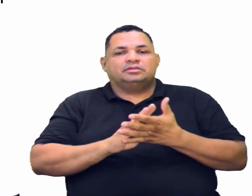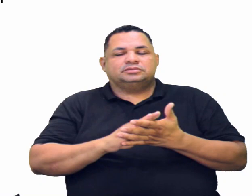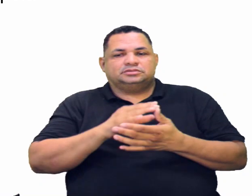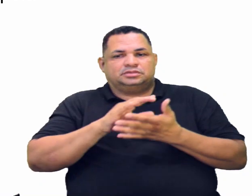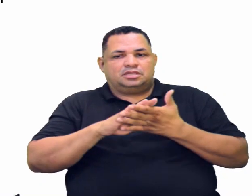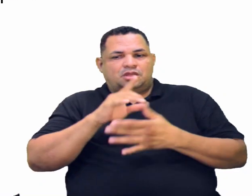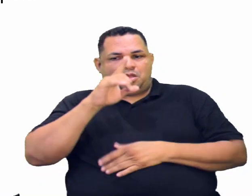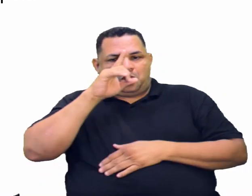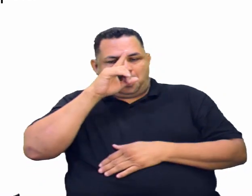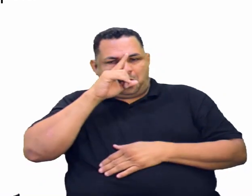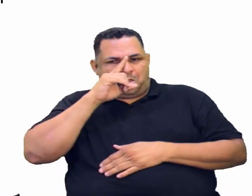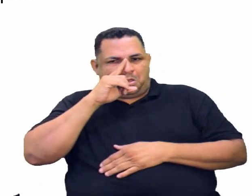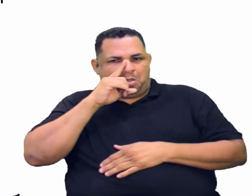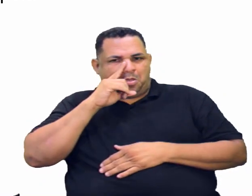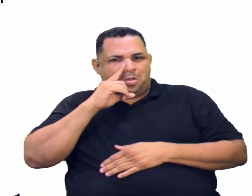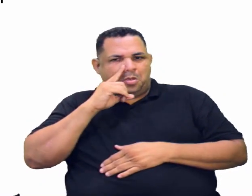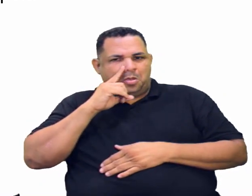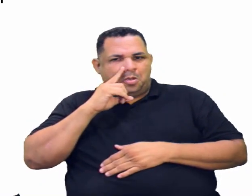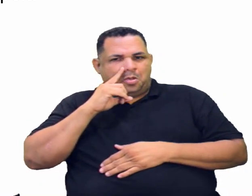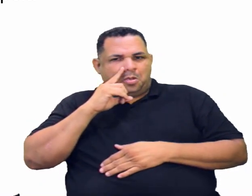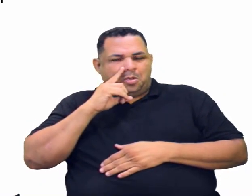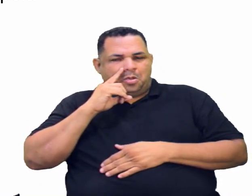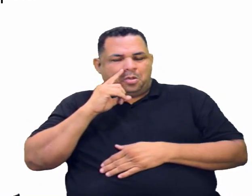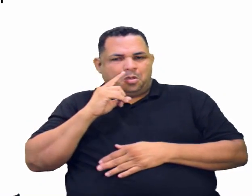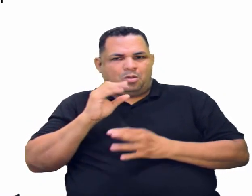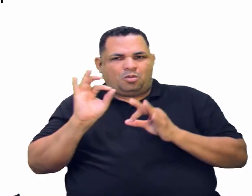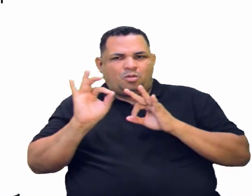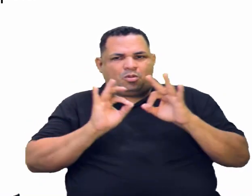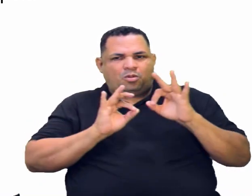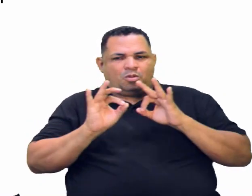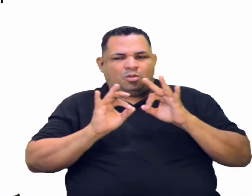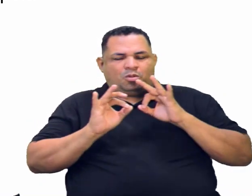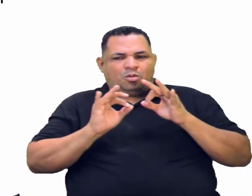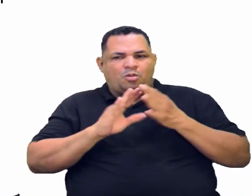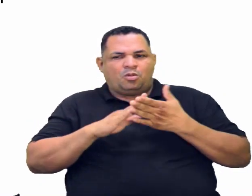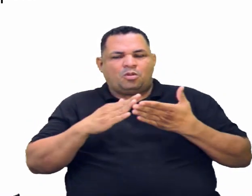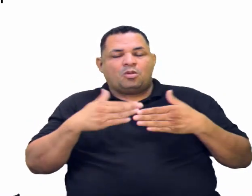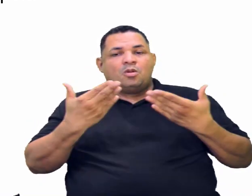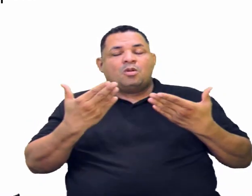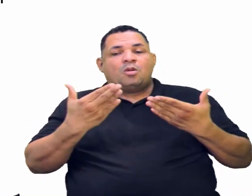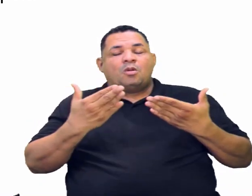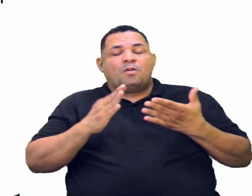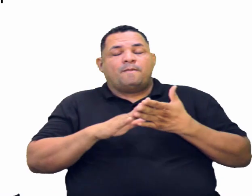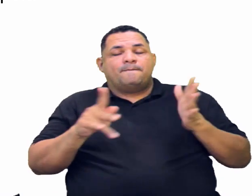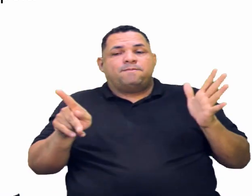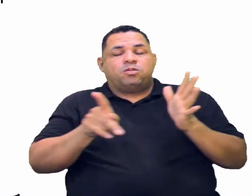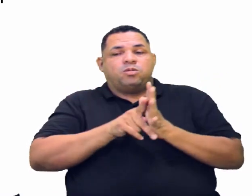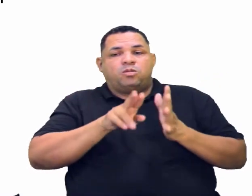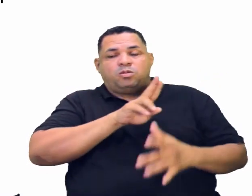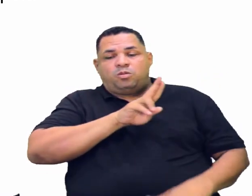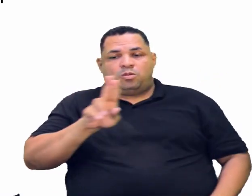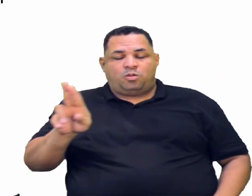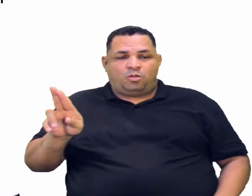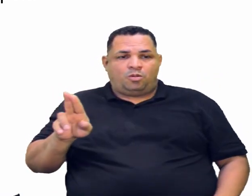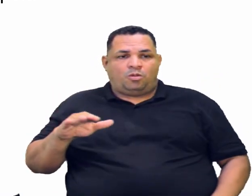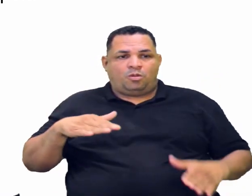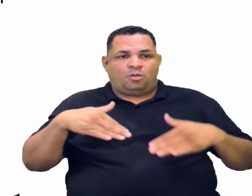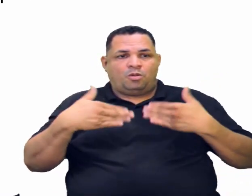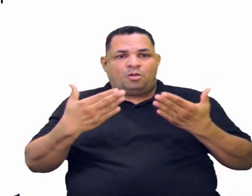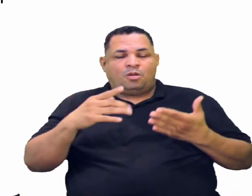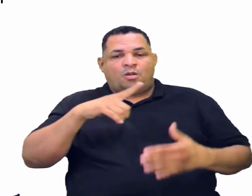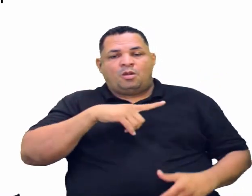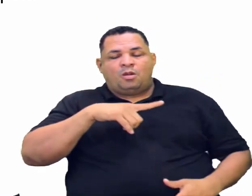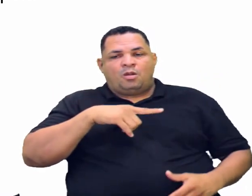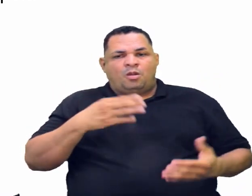oxidação. Galerinha, o que vai ser essa reação de oxidação? Como o próprio nome já está dizendo, é quando a gente